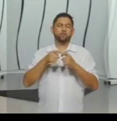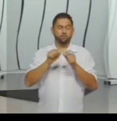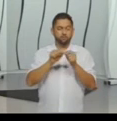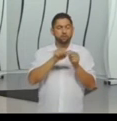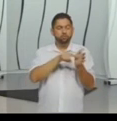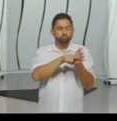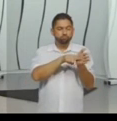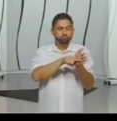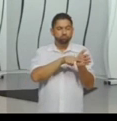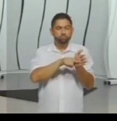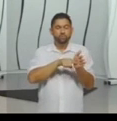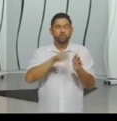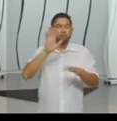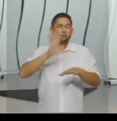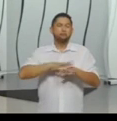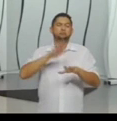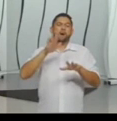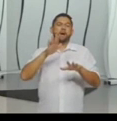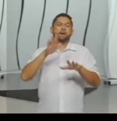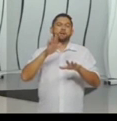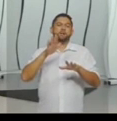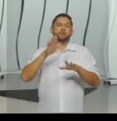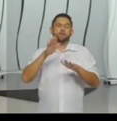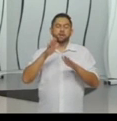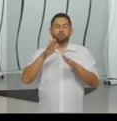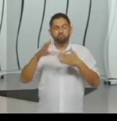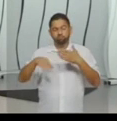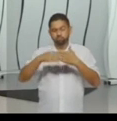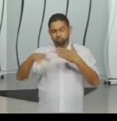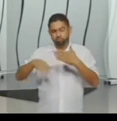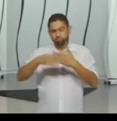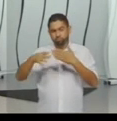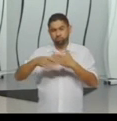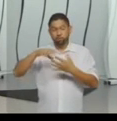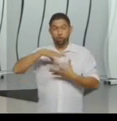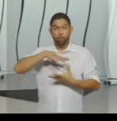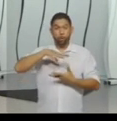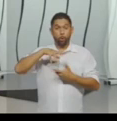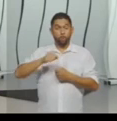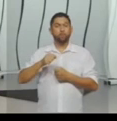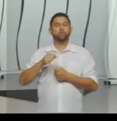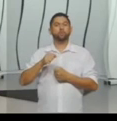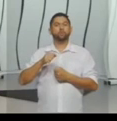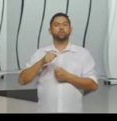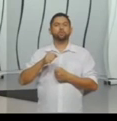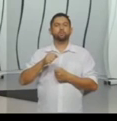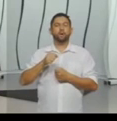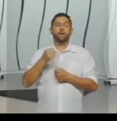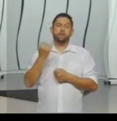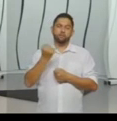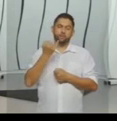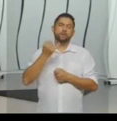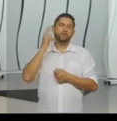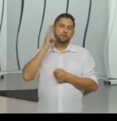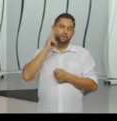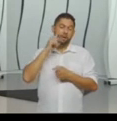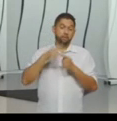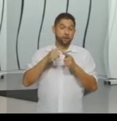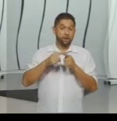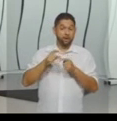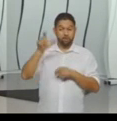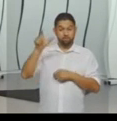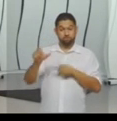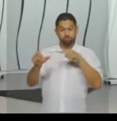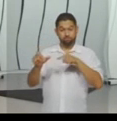sem dúvida, um dos mais completos feitos no mundo. E vale a pena lembrar disso, porque nós estamos falando de um brasileiro que descobriu